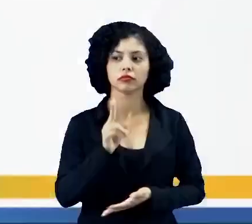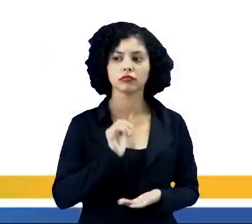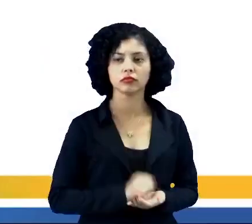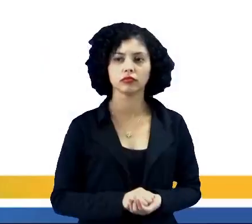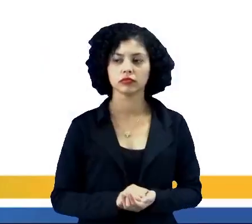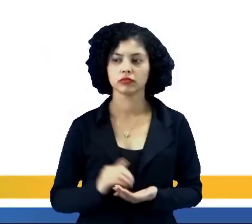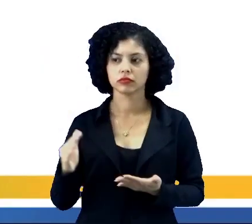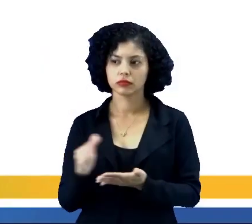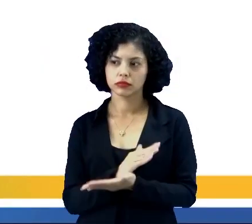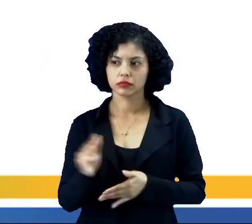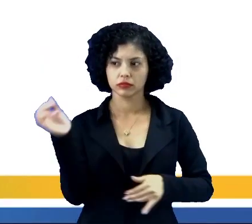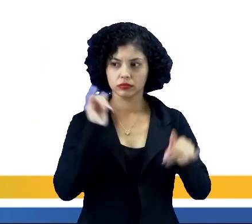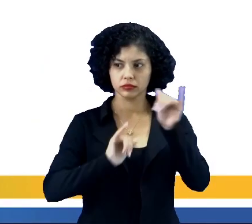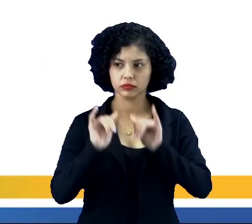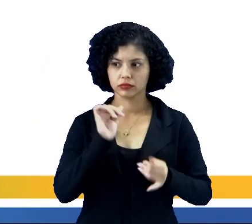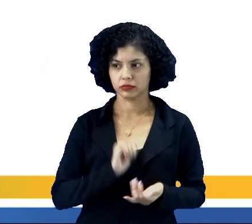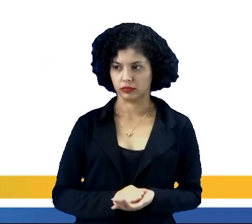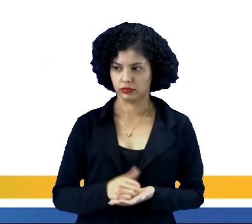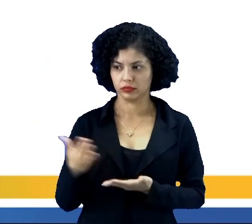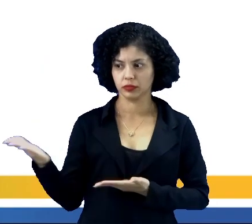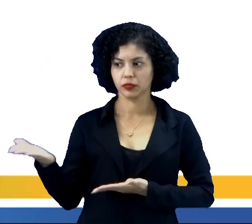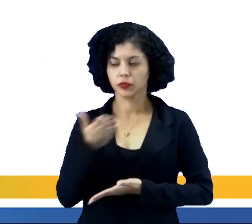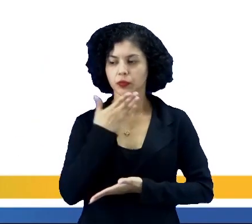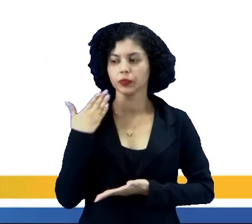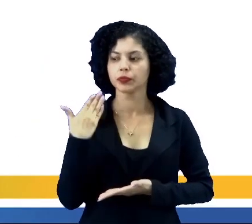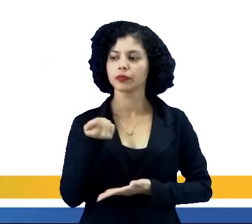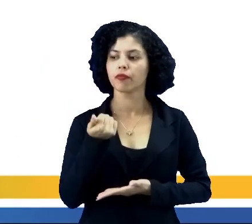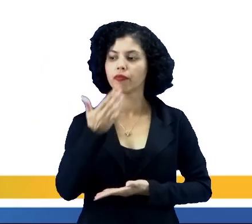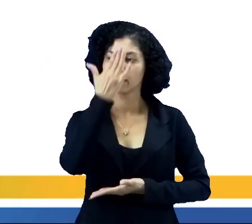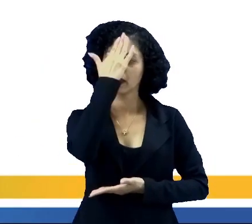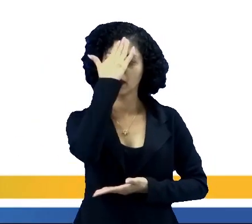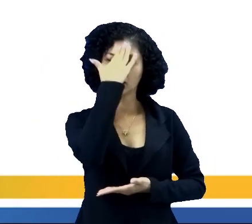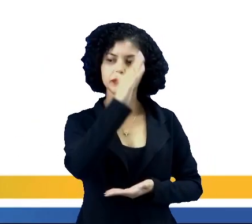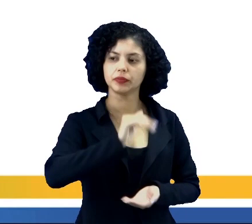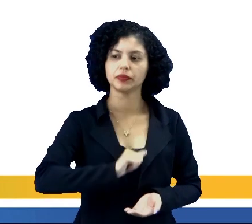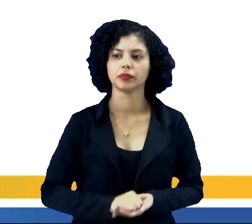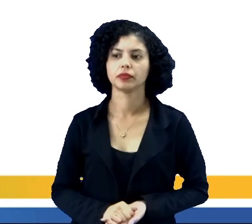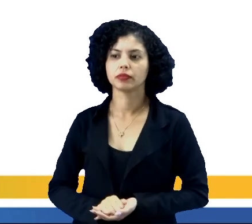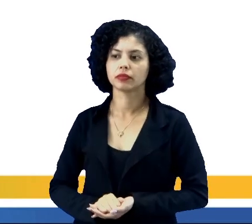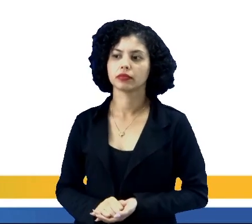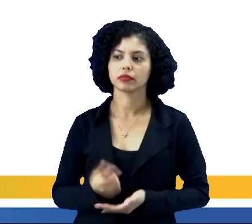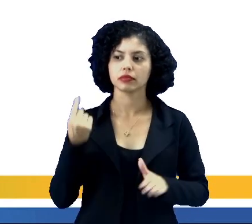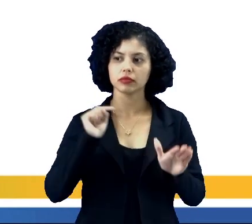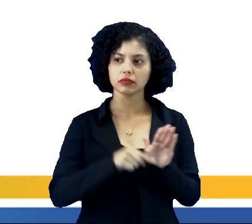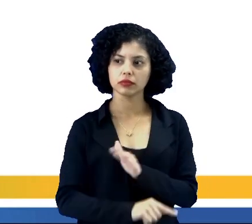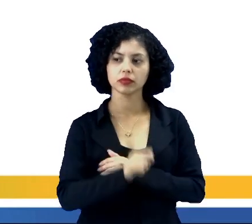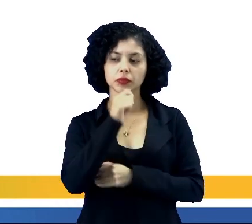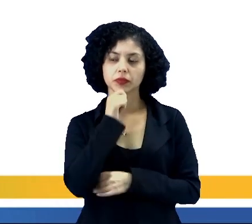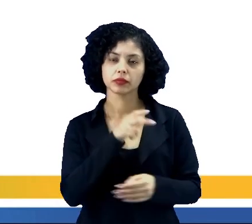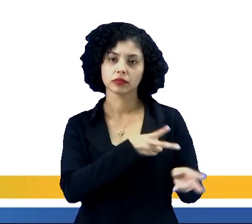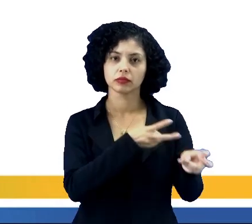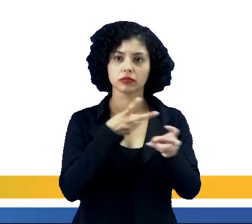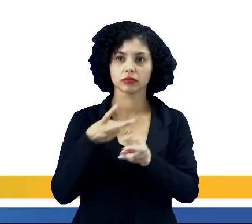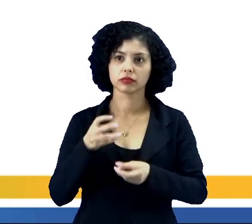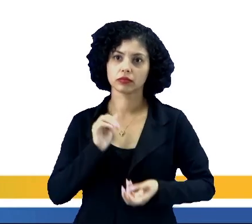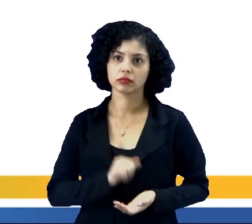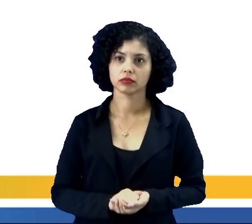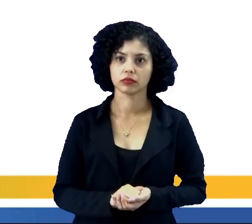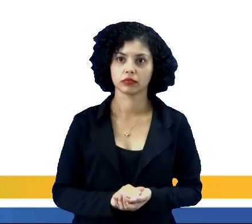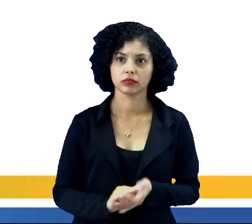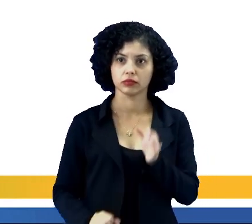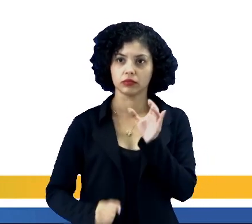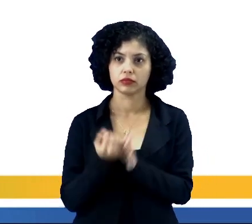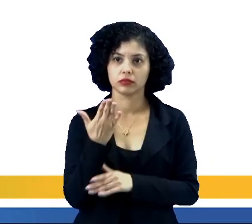sequência com mais algumas informações para facilitar o nosso entendimento. dentro dessa perspectiva